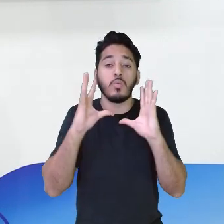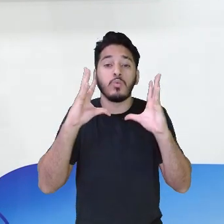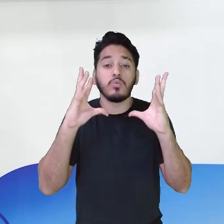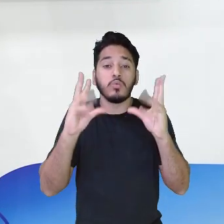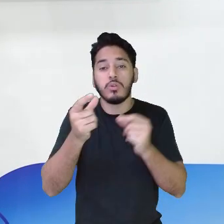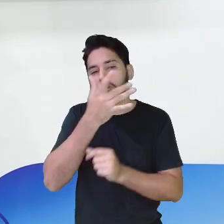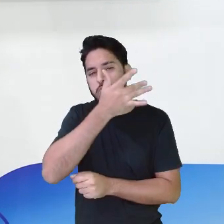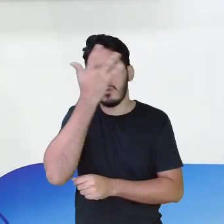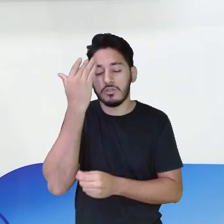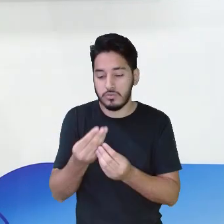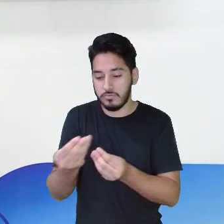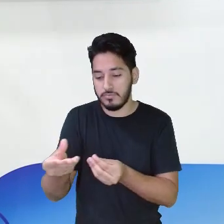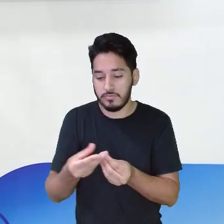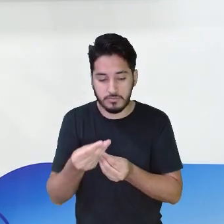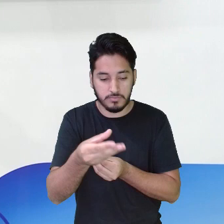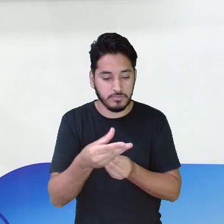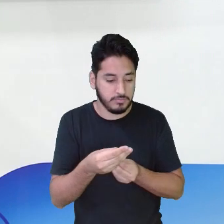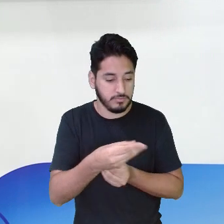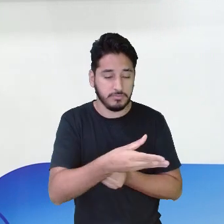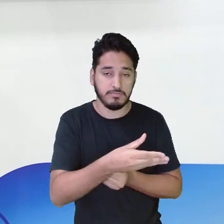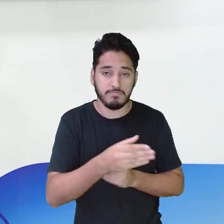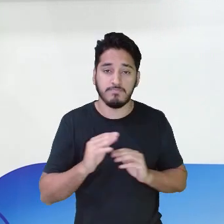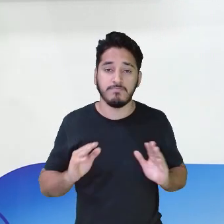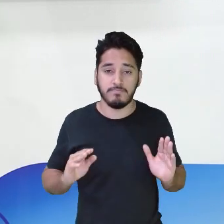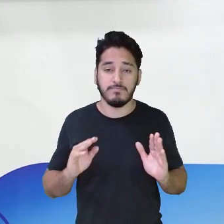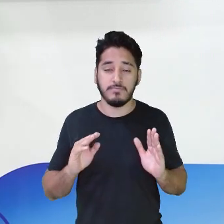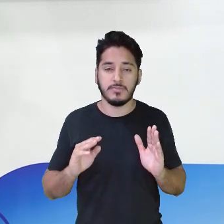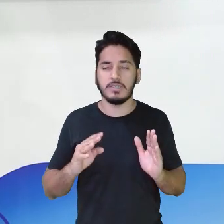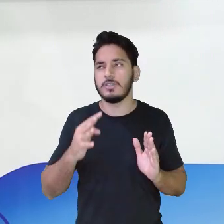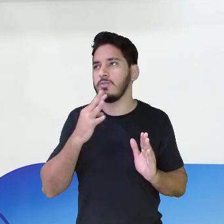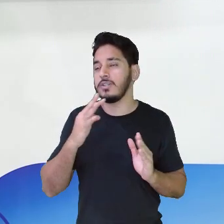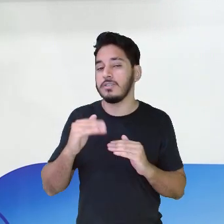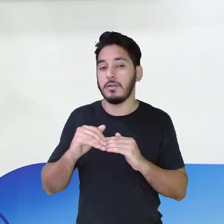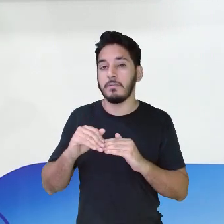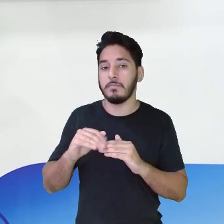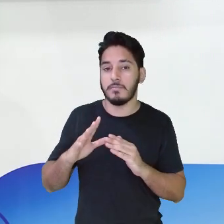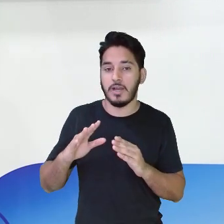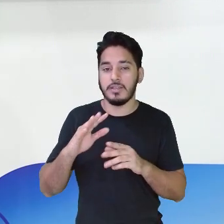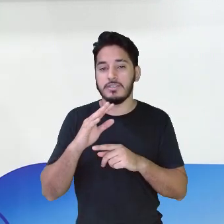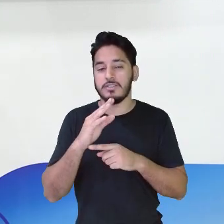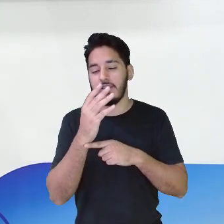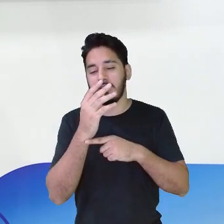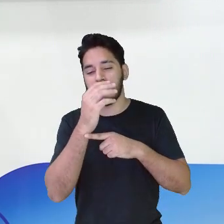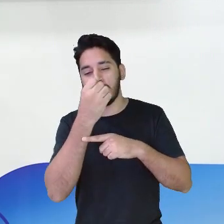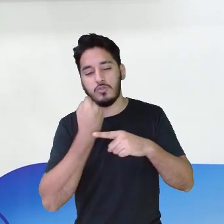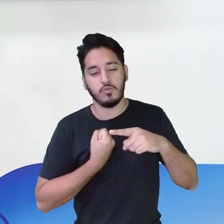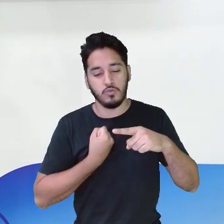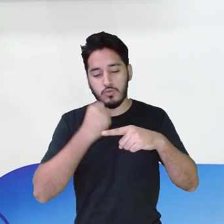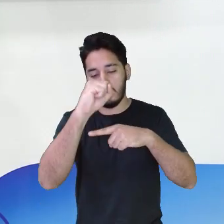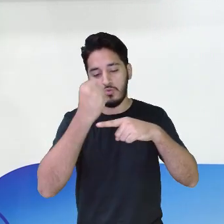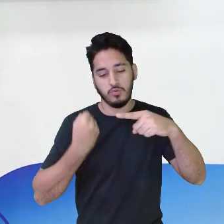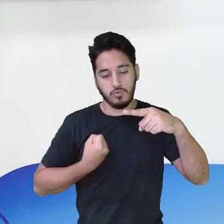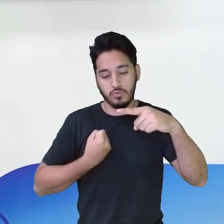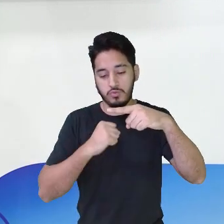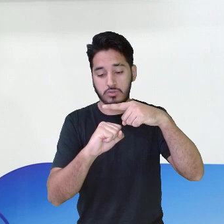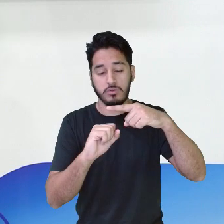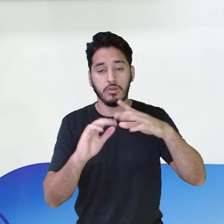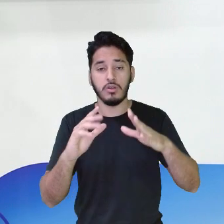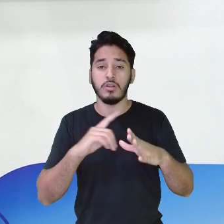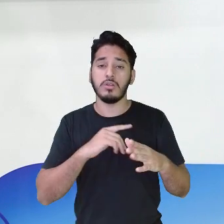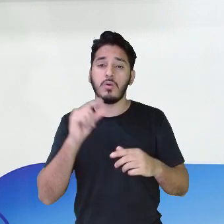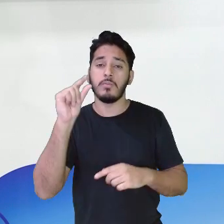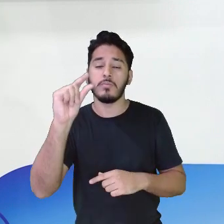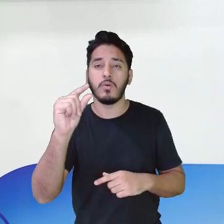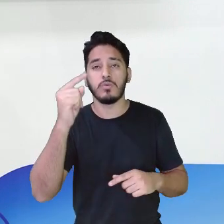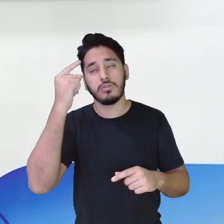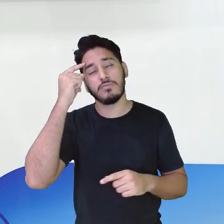todo mundo, né? Além da gente conhecer um pouco mais sobre as frações, esse livro traz um pouco de reflexão para a